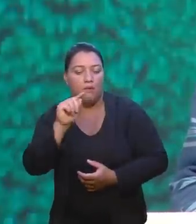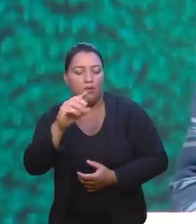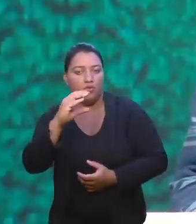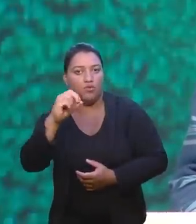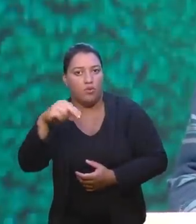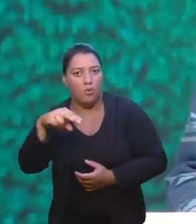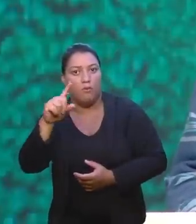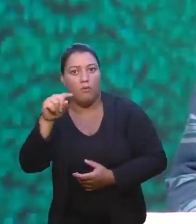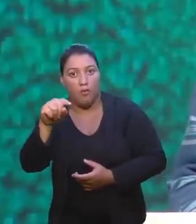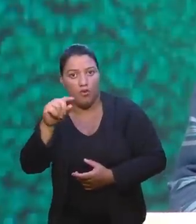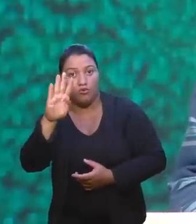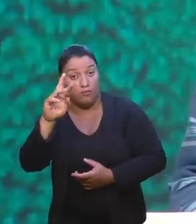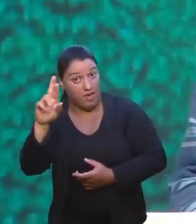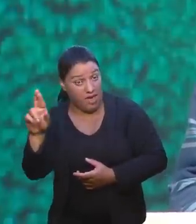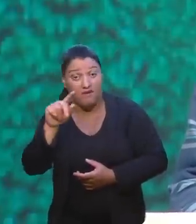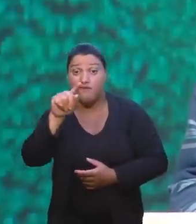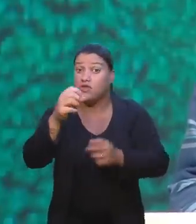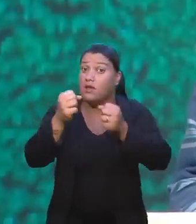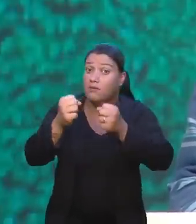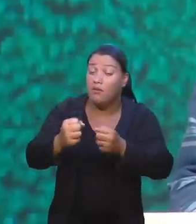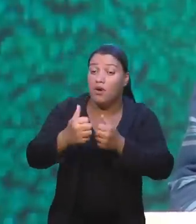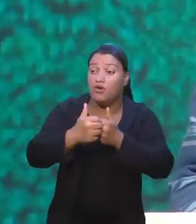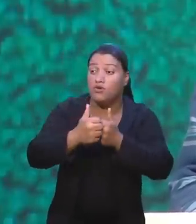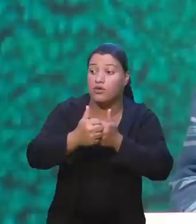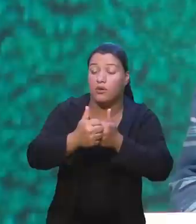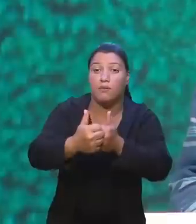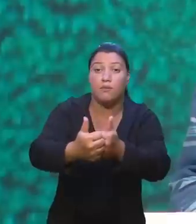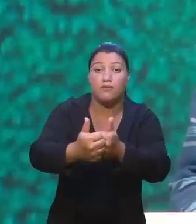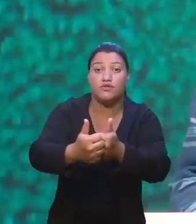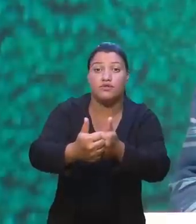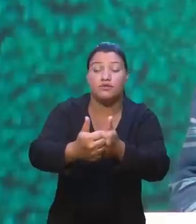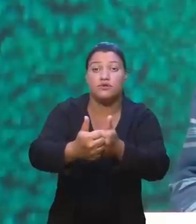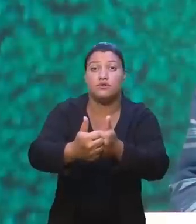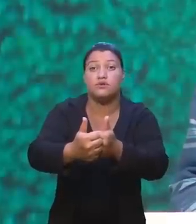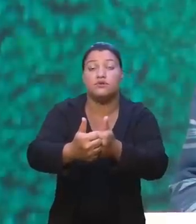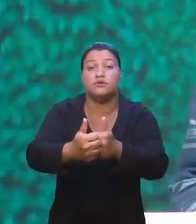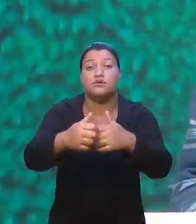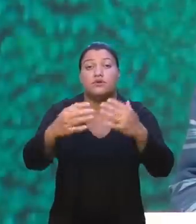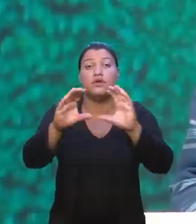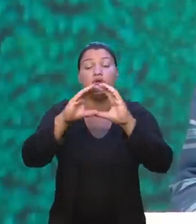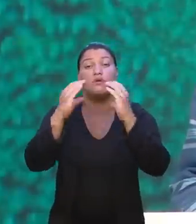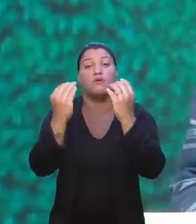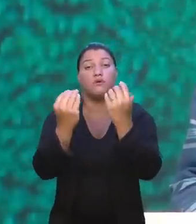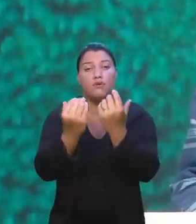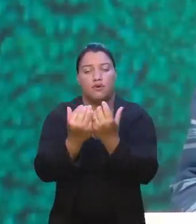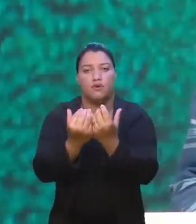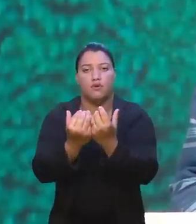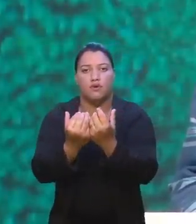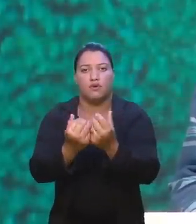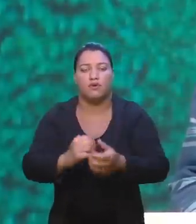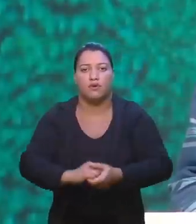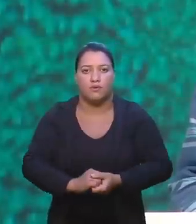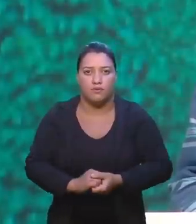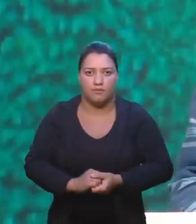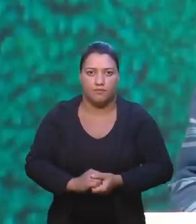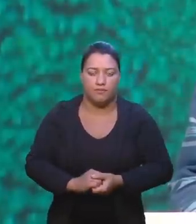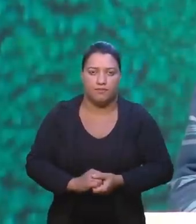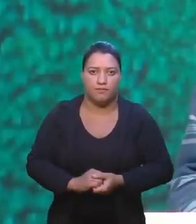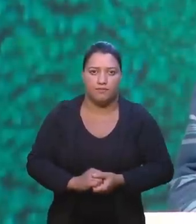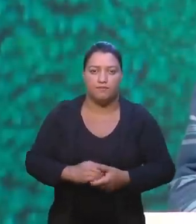conferenciaespirita.com.br. Você poderá acompanhar a programação completa desta conferência e também no site